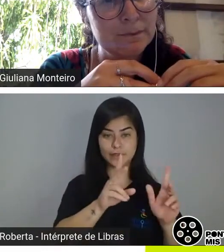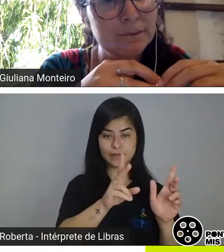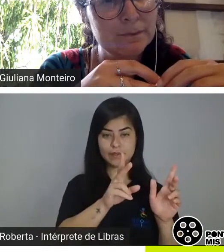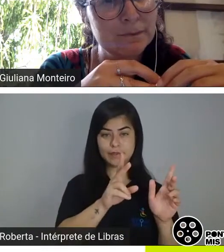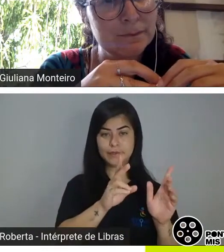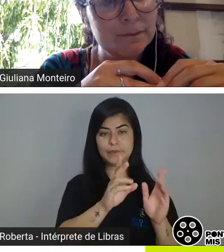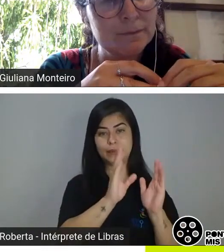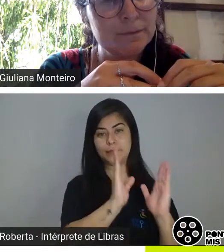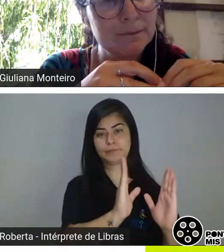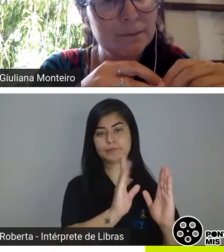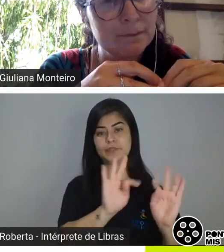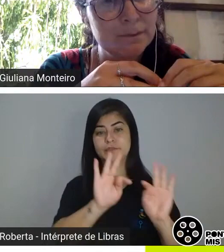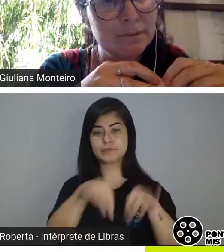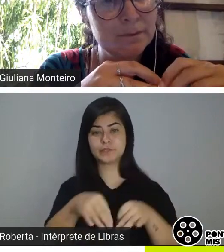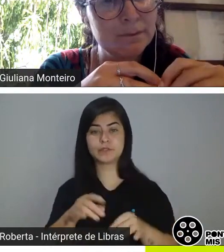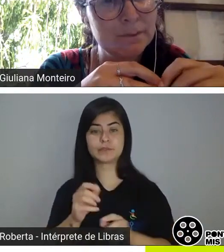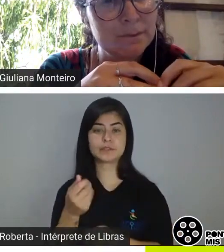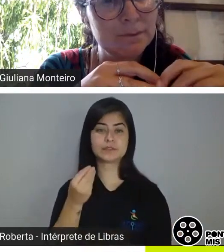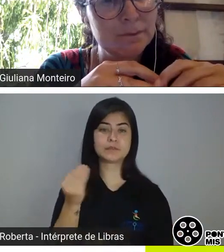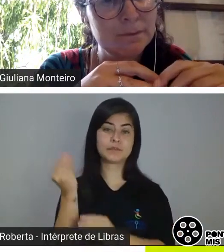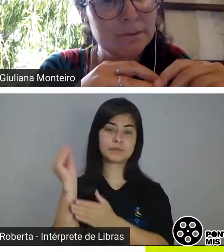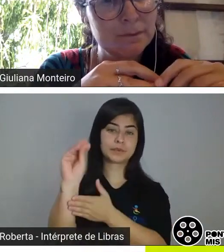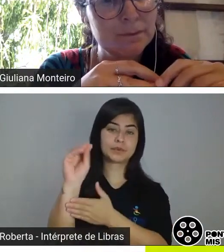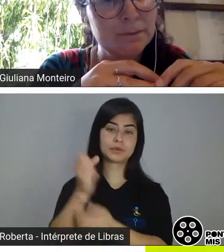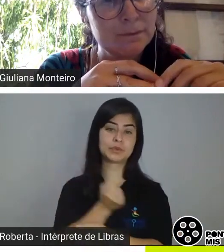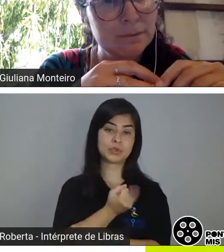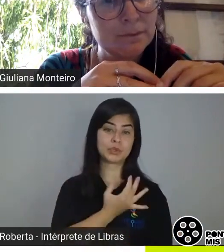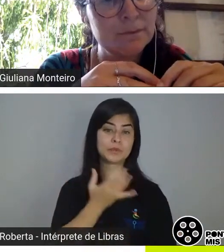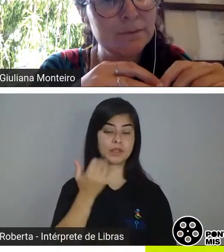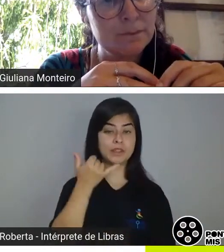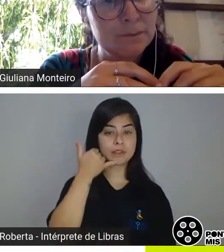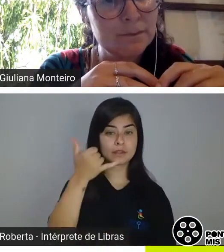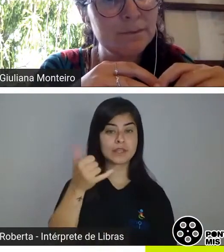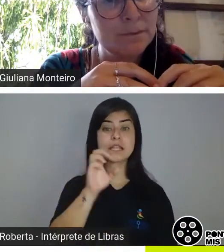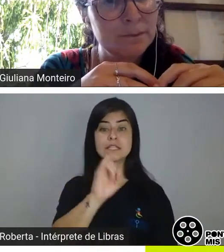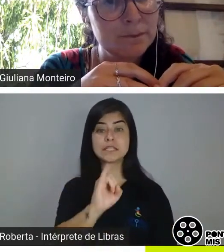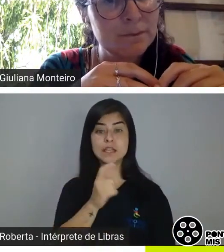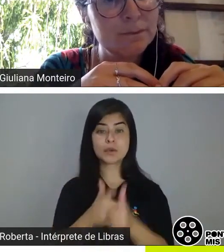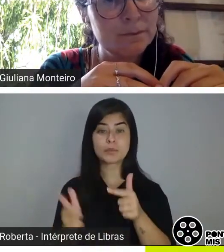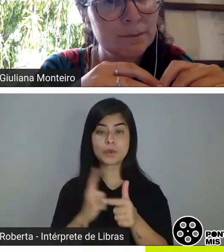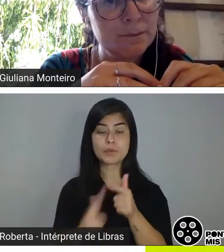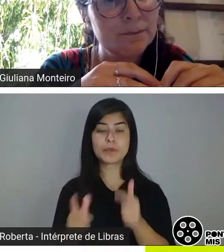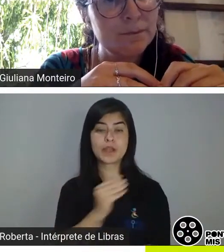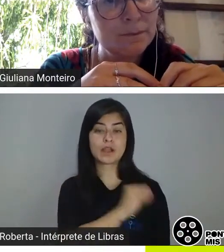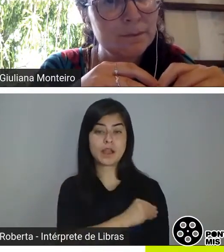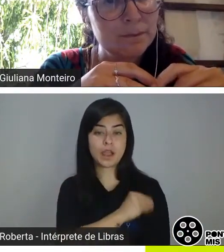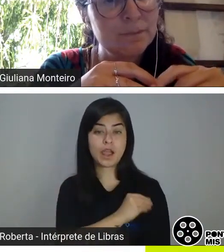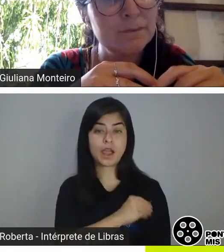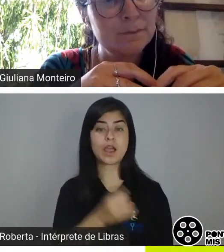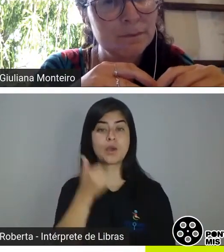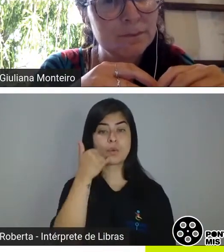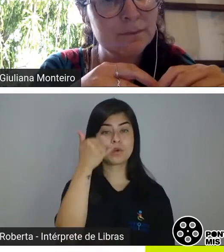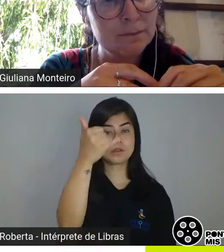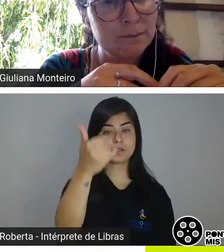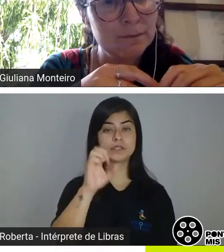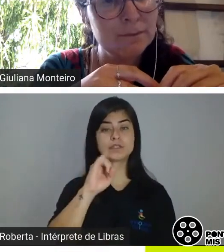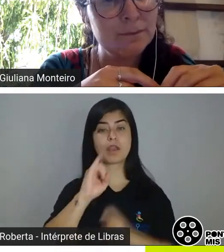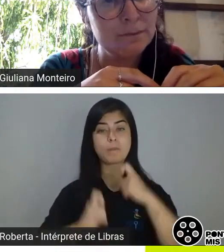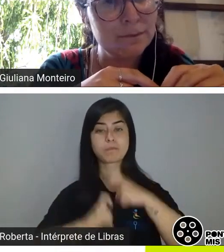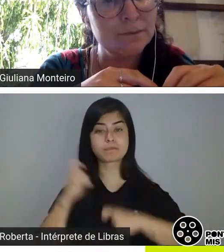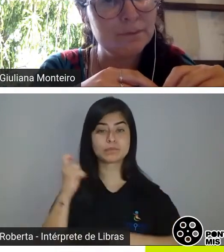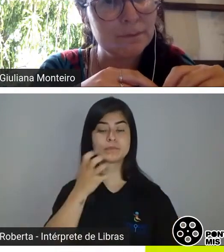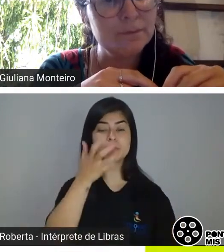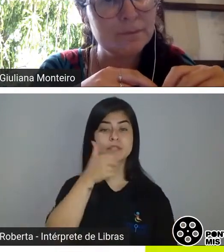telefone. Né? Caso você tenha problemas de alcoolismo, ligue para o número tal. Abuso infantil,